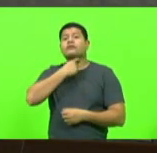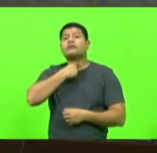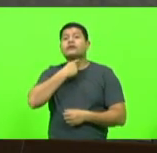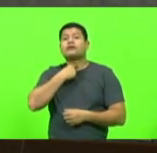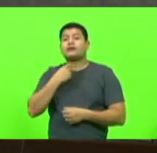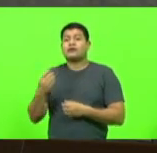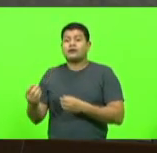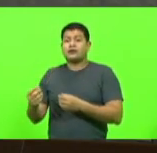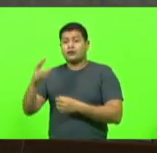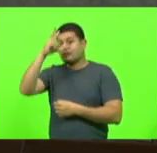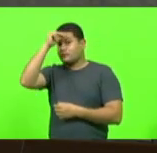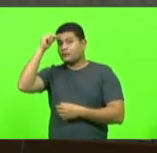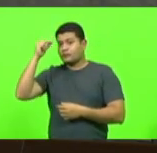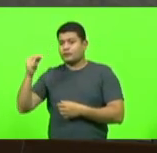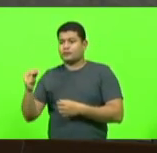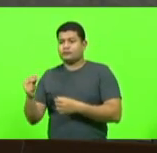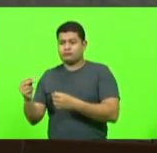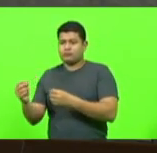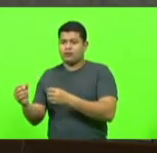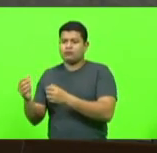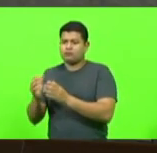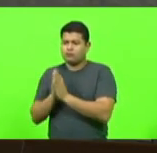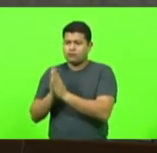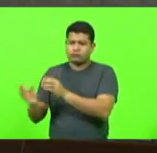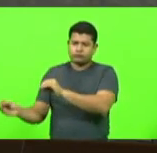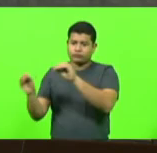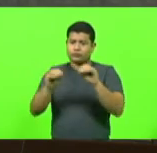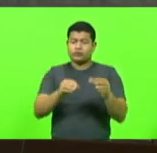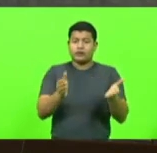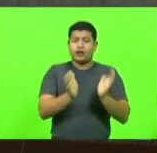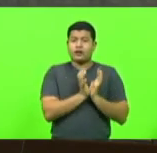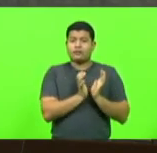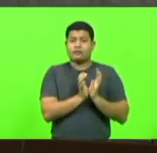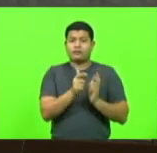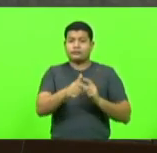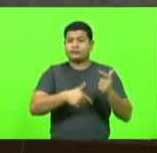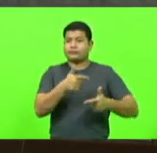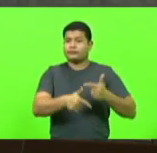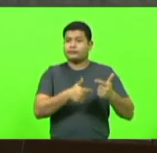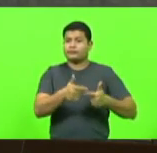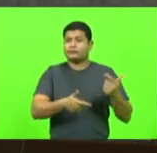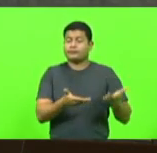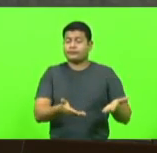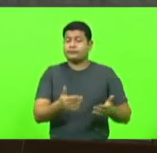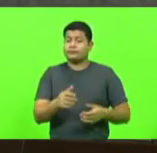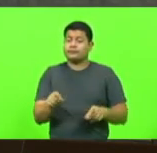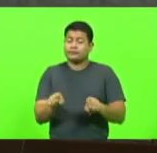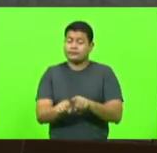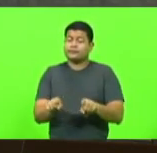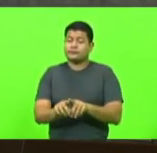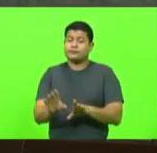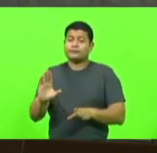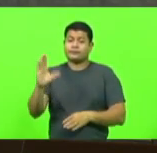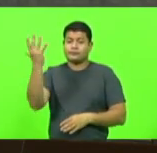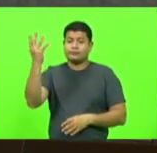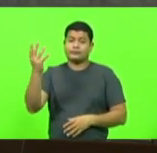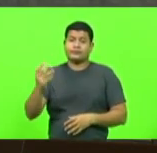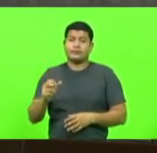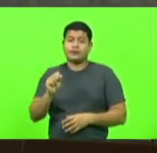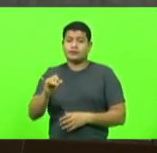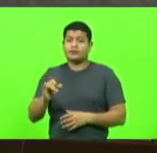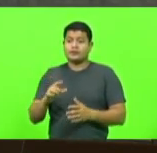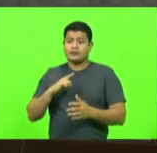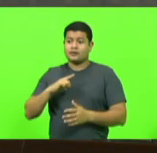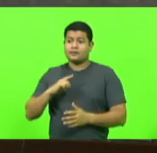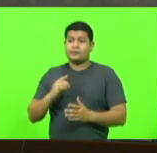PAI. Então, a gente também tem isso. Então, de repente, se nós tivéssemos mais concursos, né,